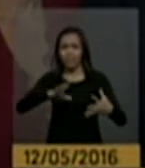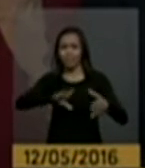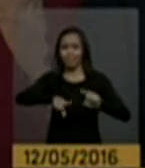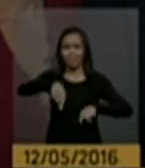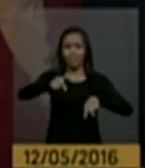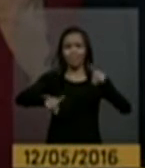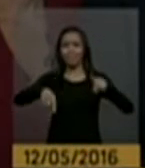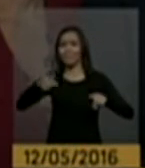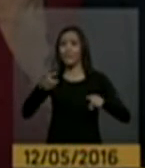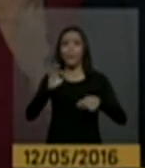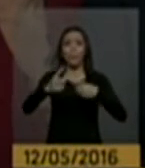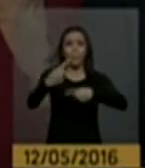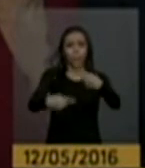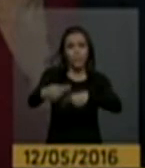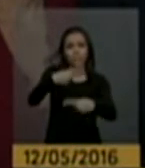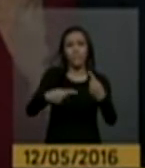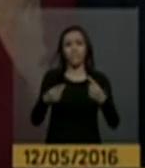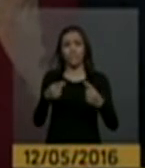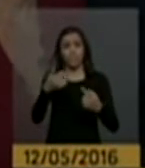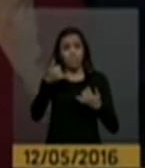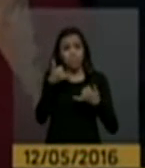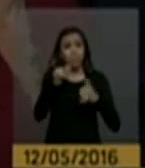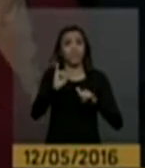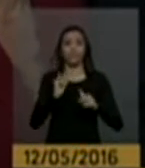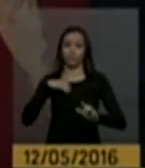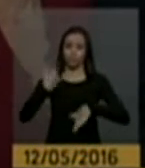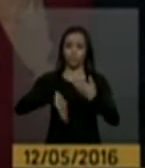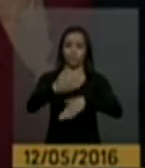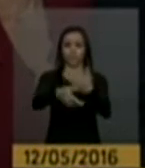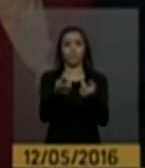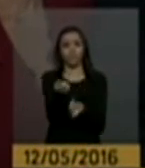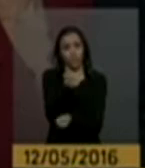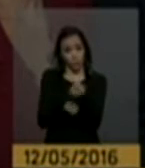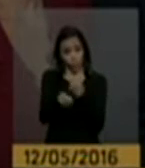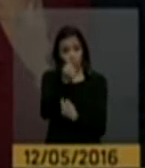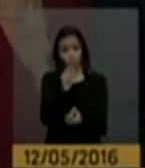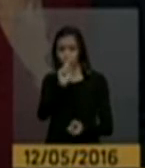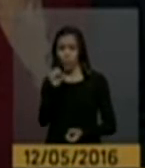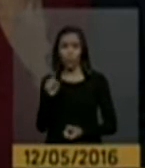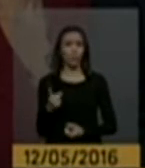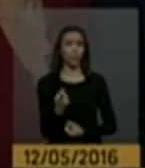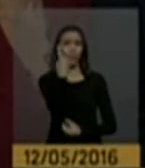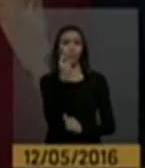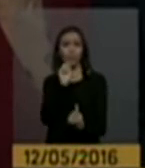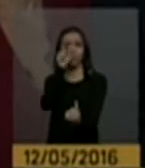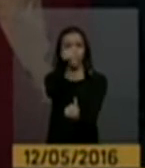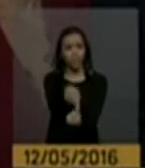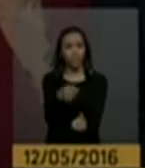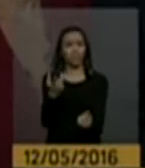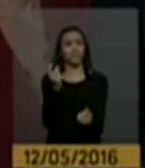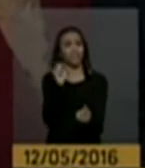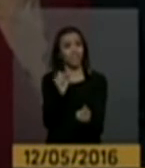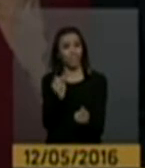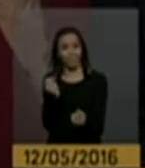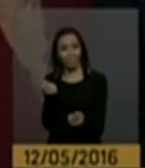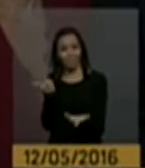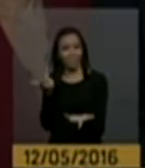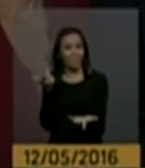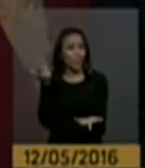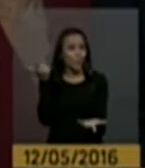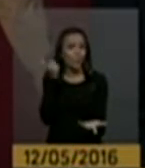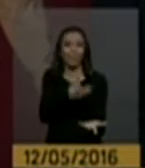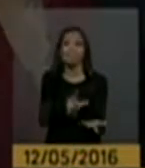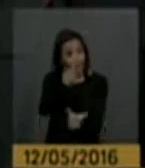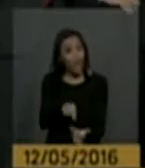impedindo a recuperação da economia, com o único objetivo de tomar à força o que não conquistaram